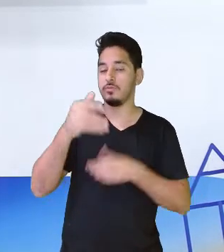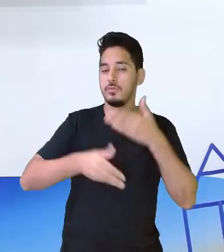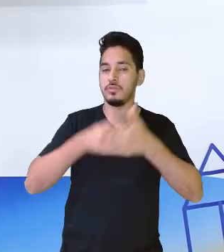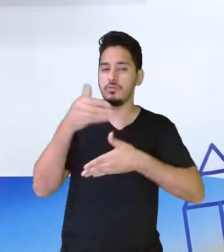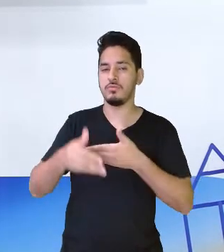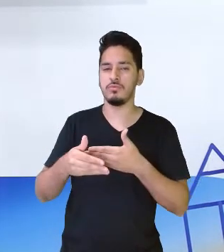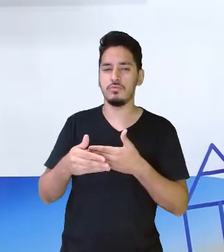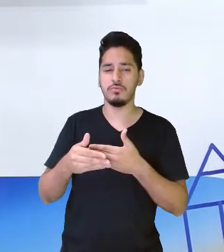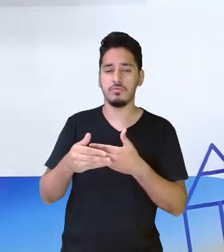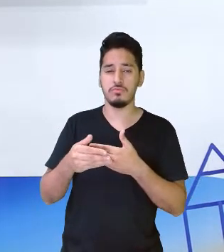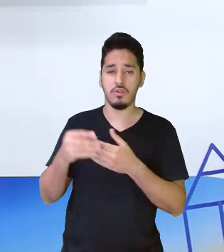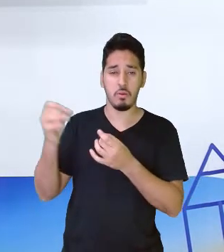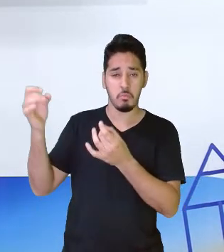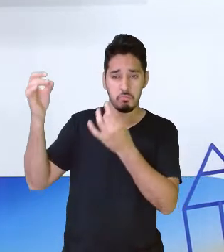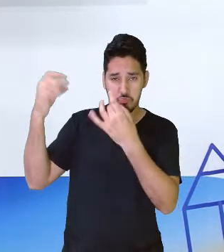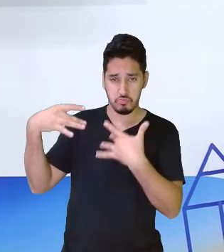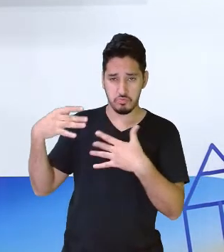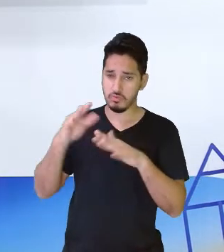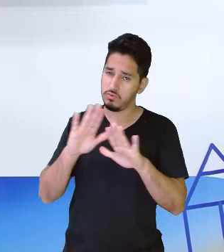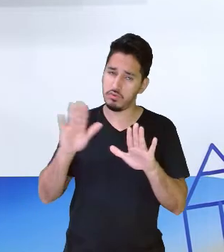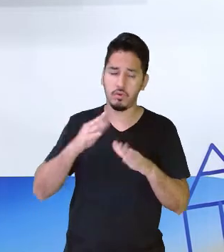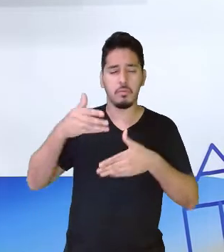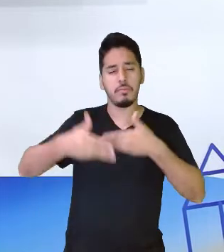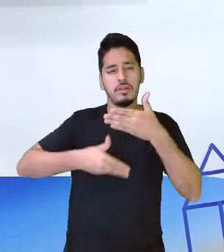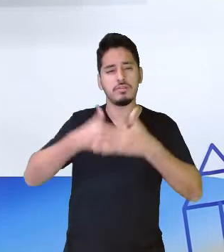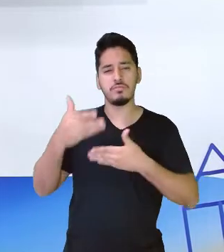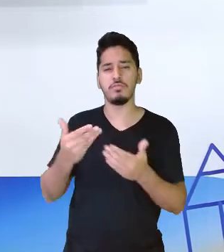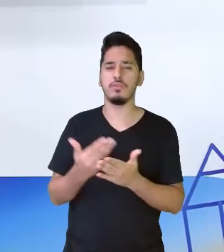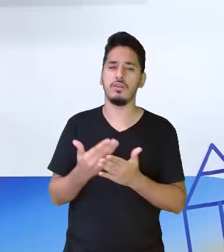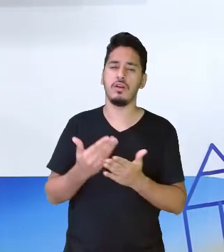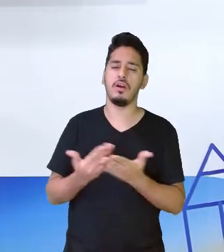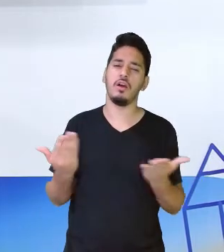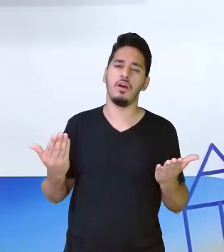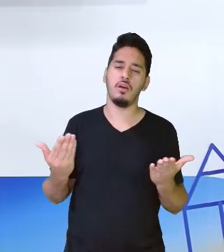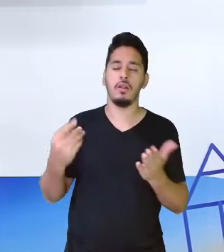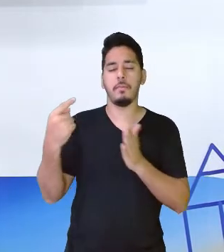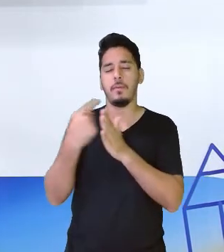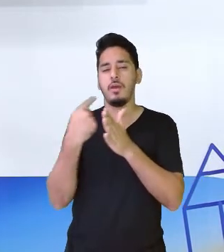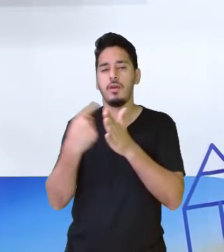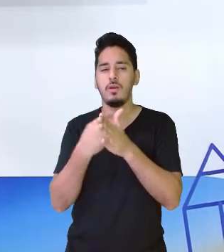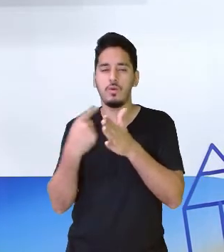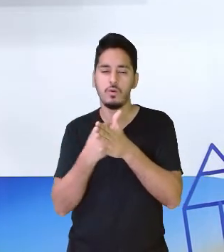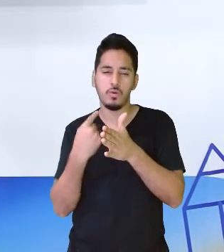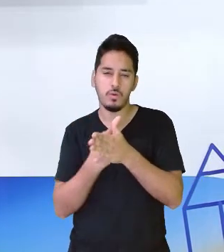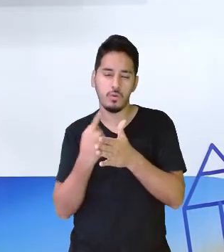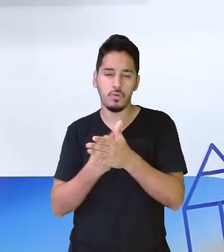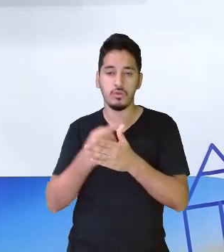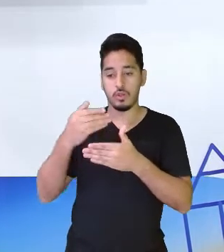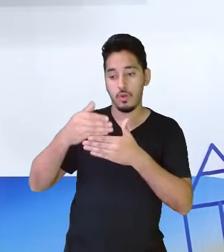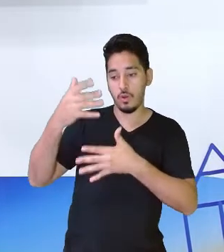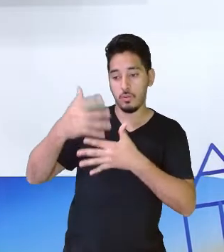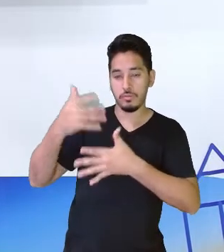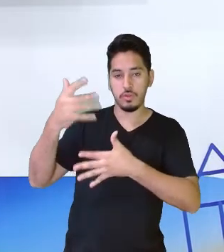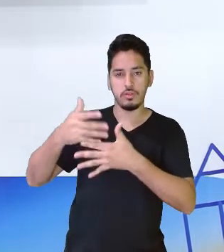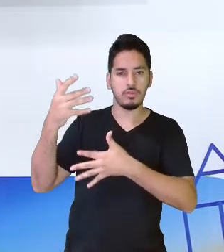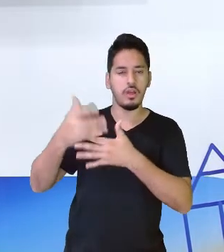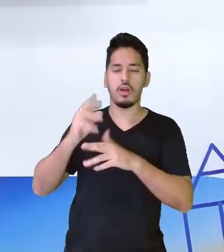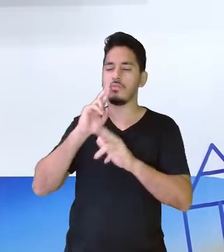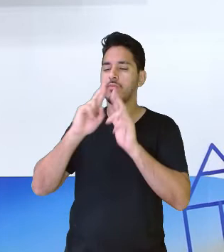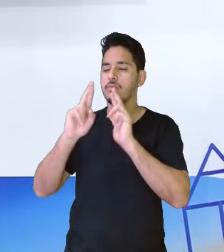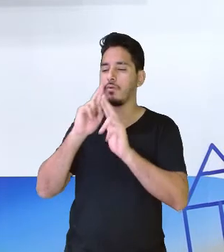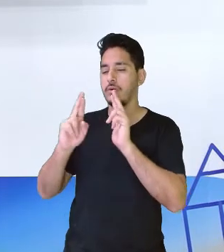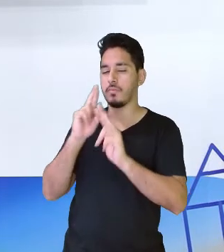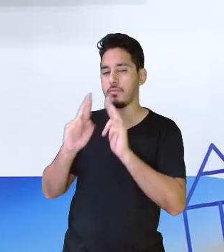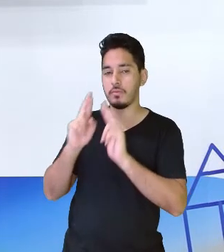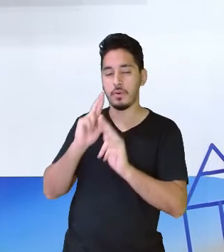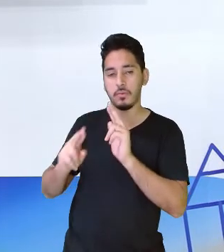me abandonem nessa aula, participem, mandem pergunta, enviem os comentários, respondam